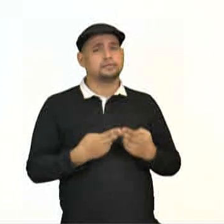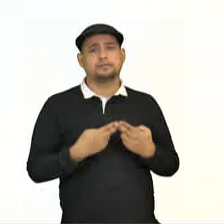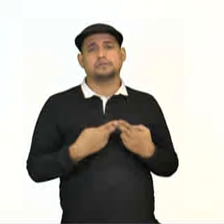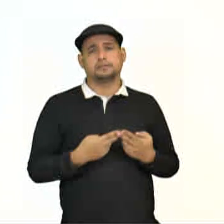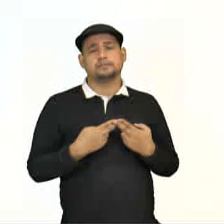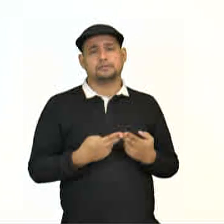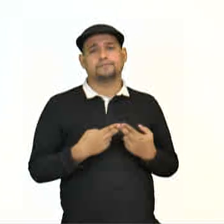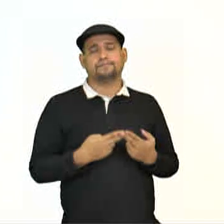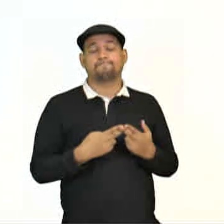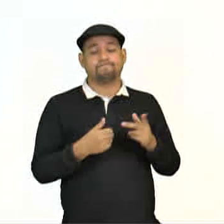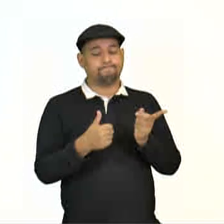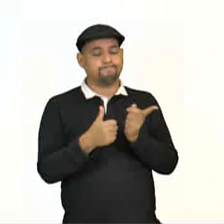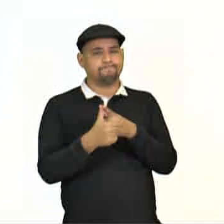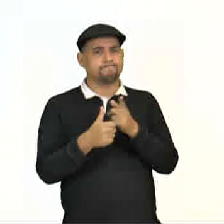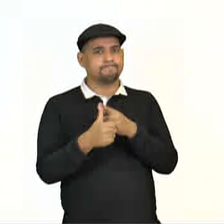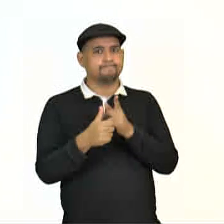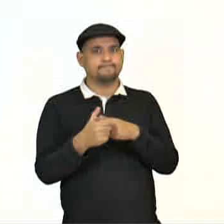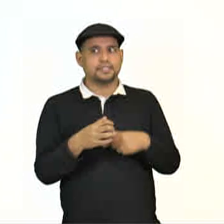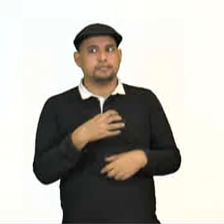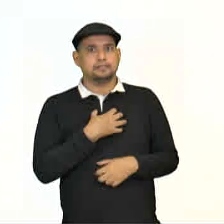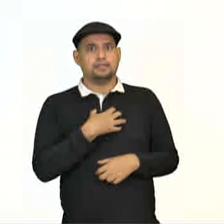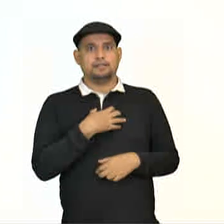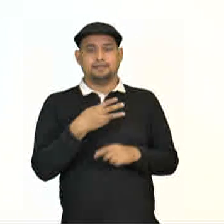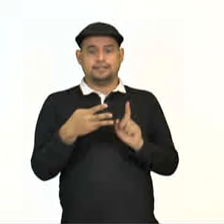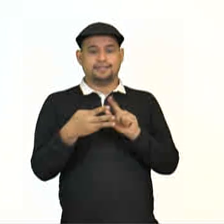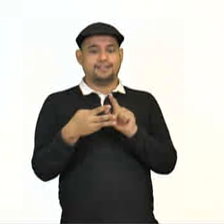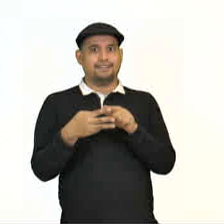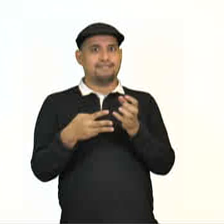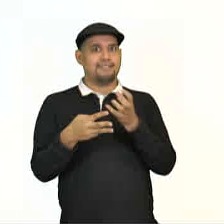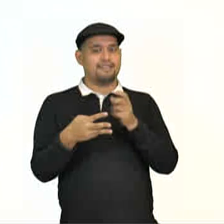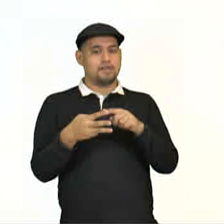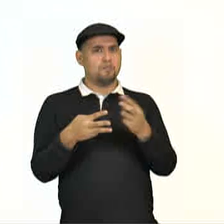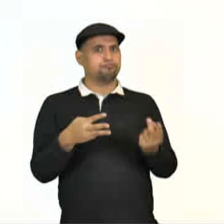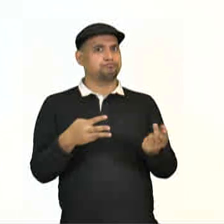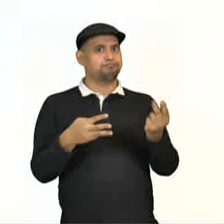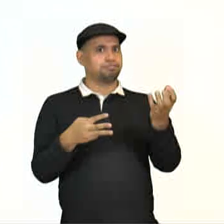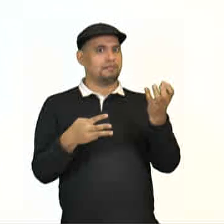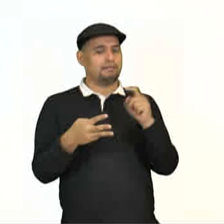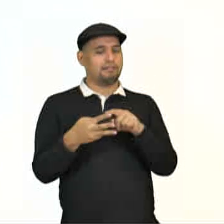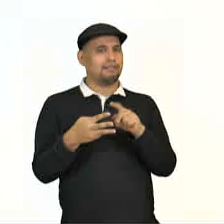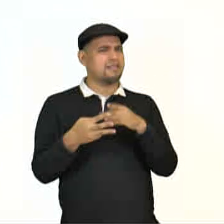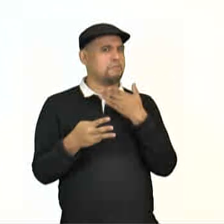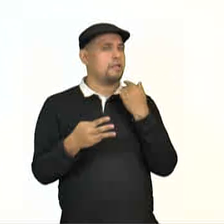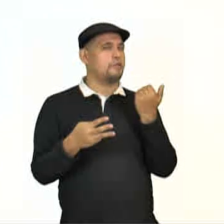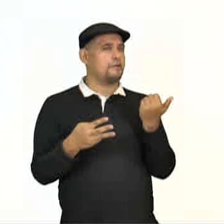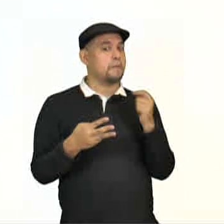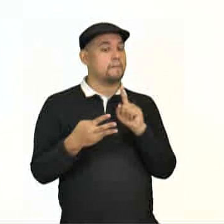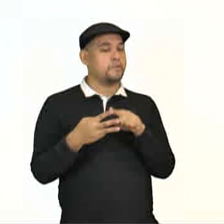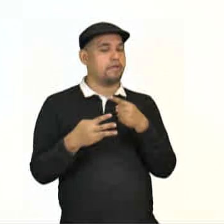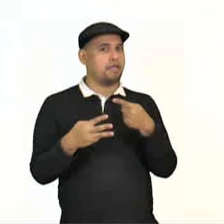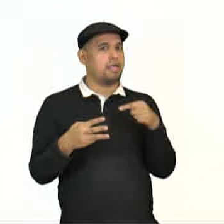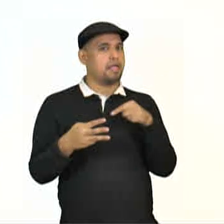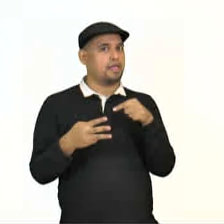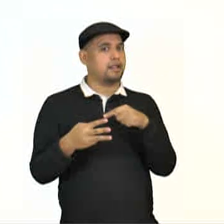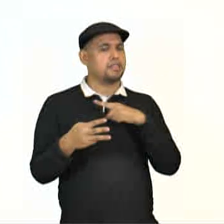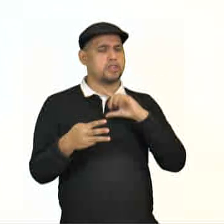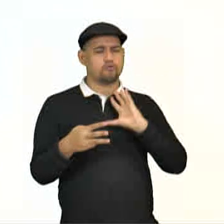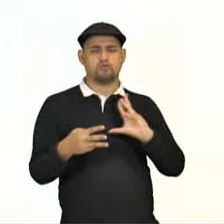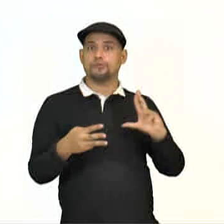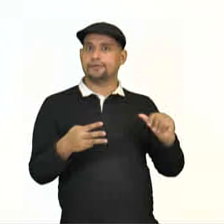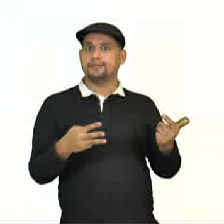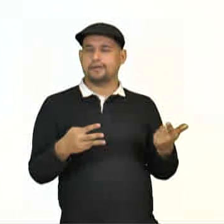Paciência. O primeiro impulso de Orunmilá foi casar-se com Riqueza, pois quem tem riqueza tem